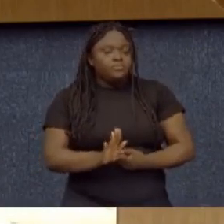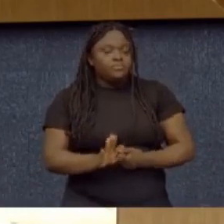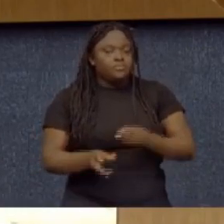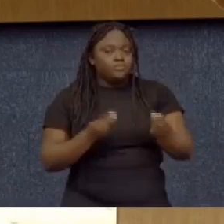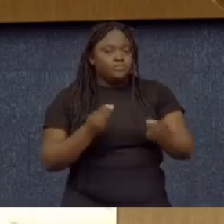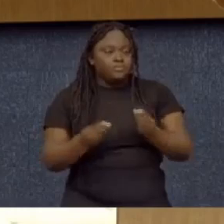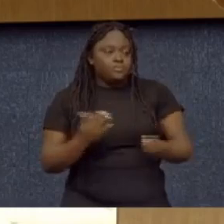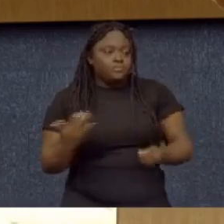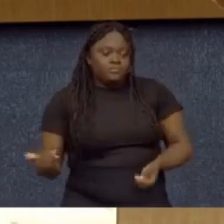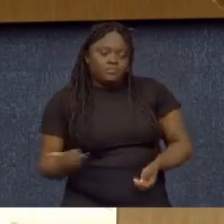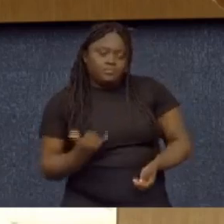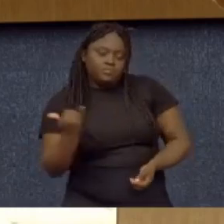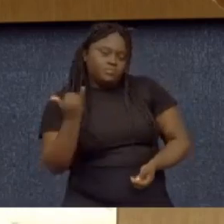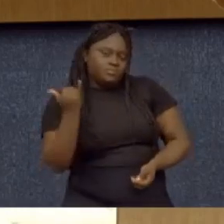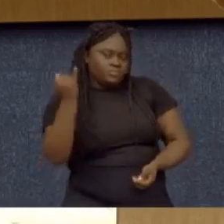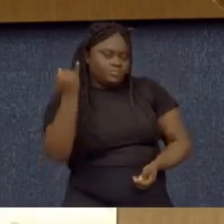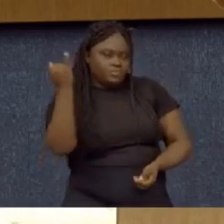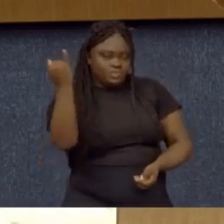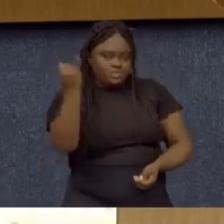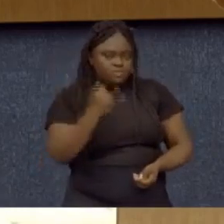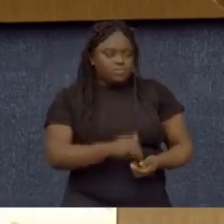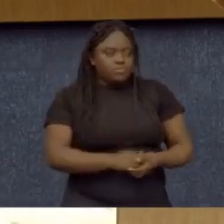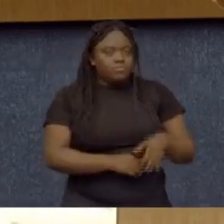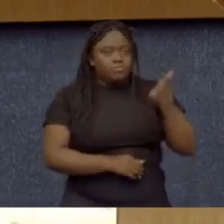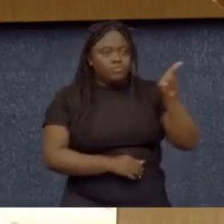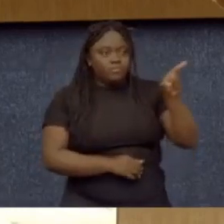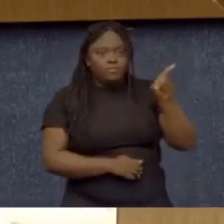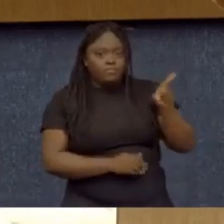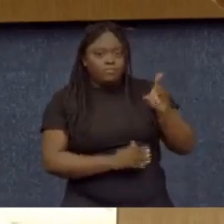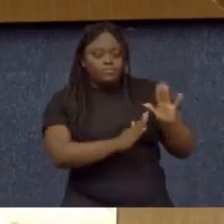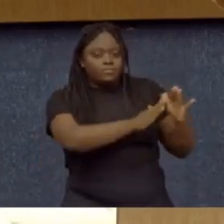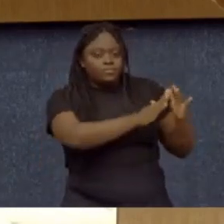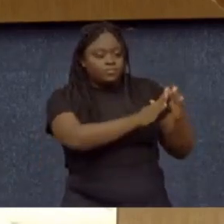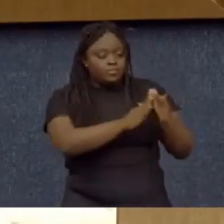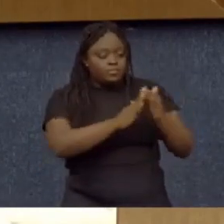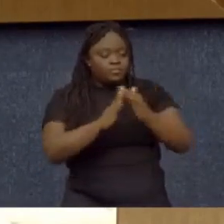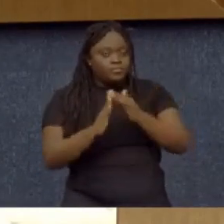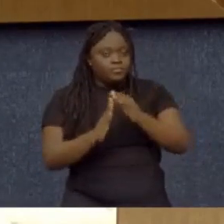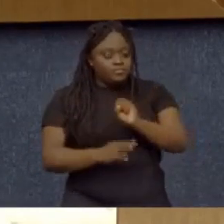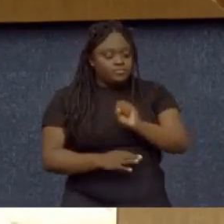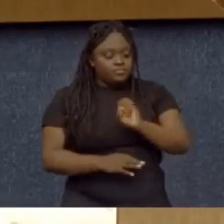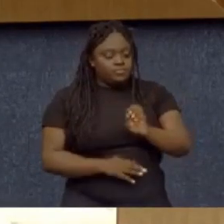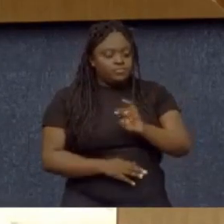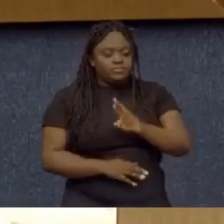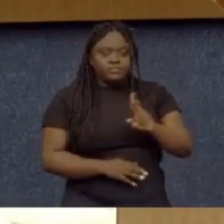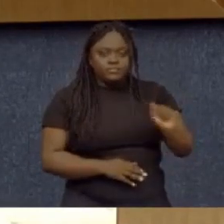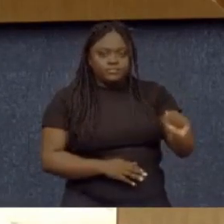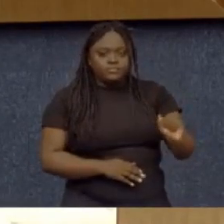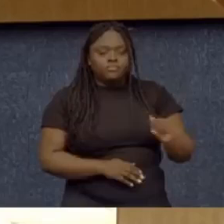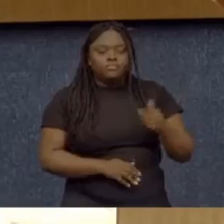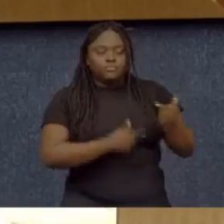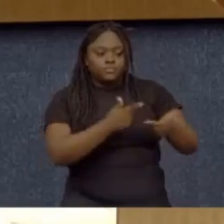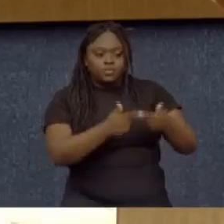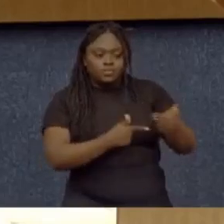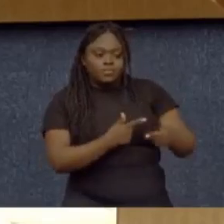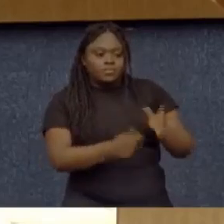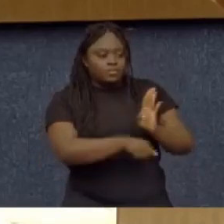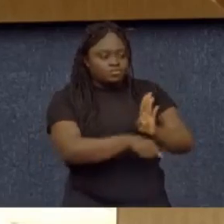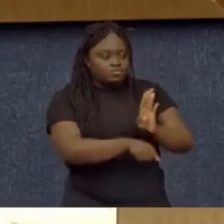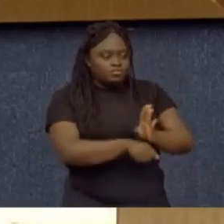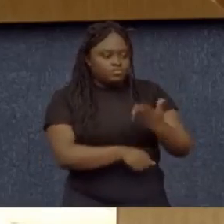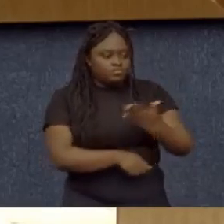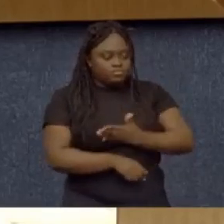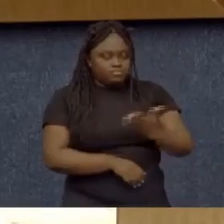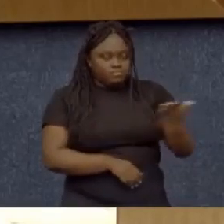a importância que foi ali para o aglomerado da Serra, o trabalho e a ajuda de vocês,